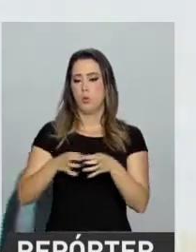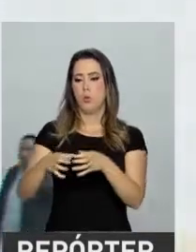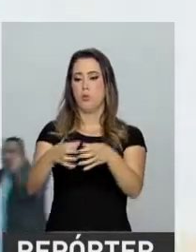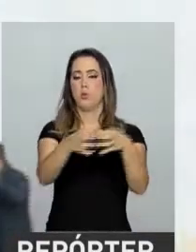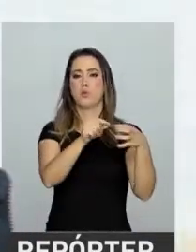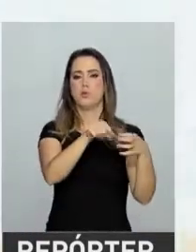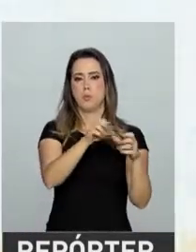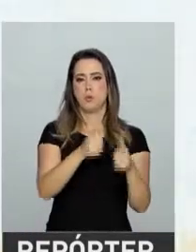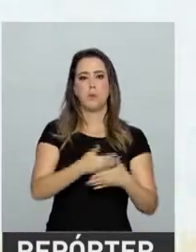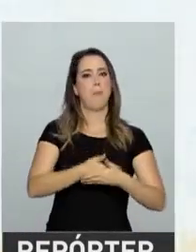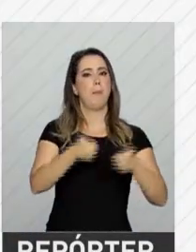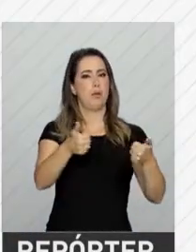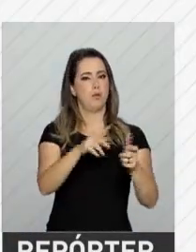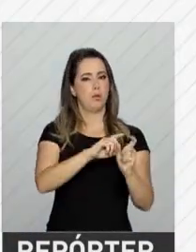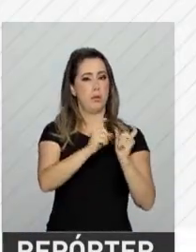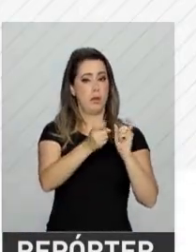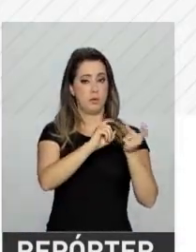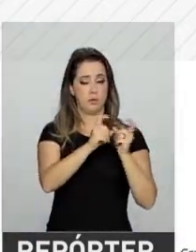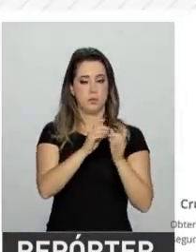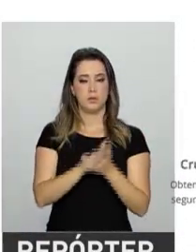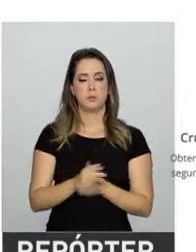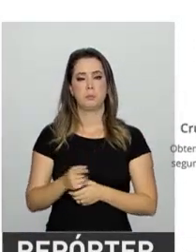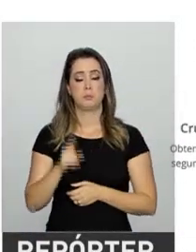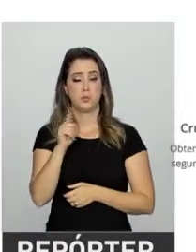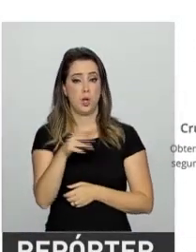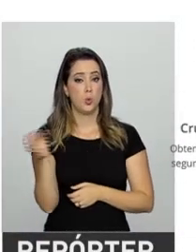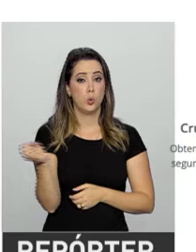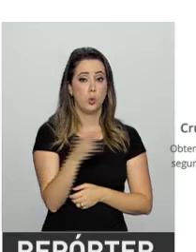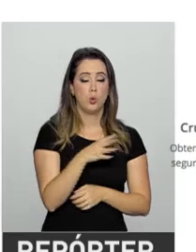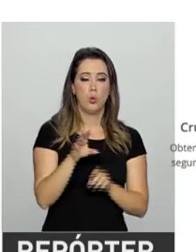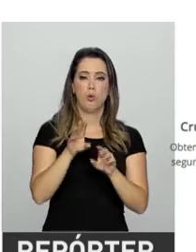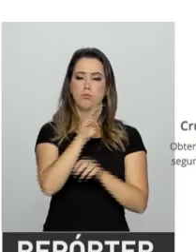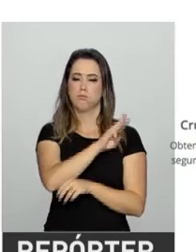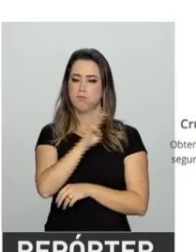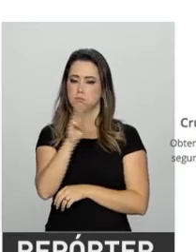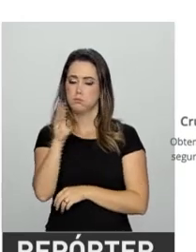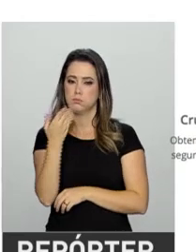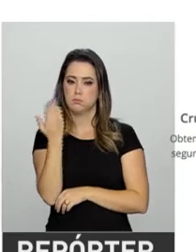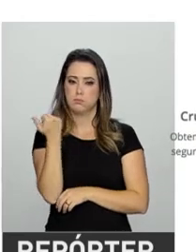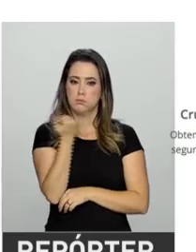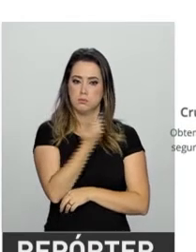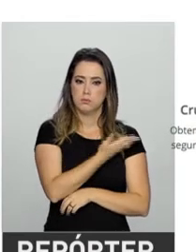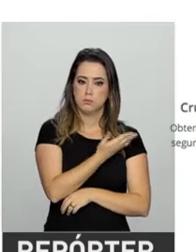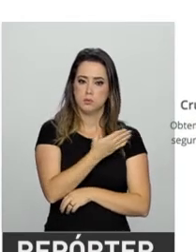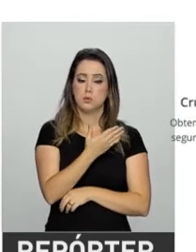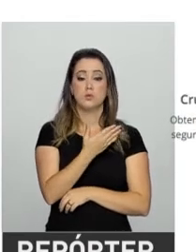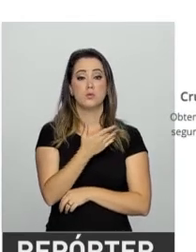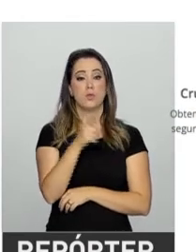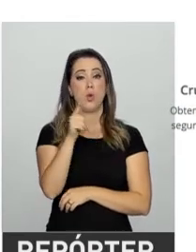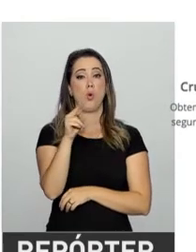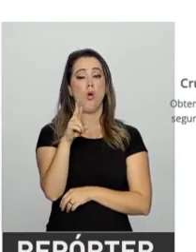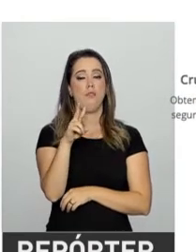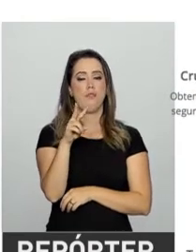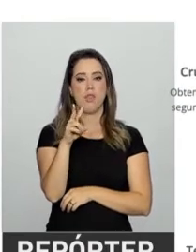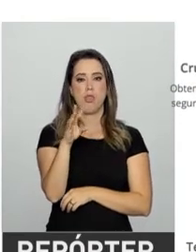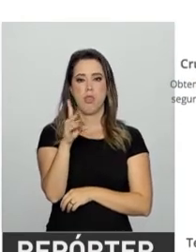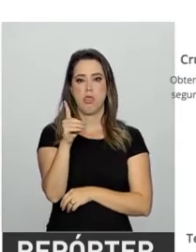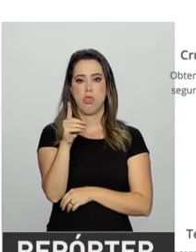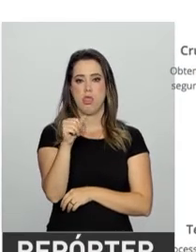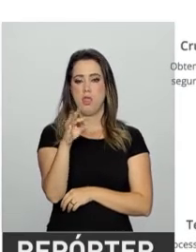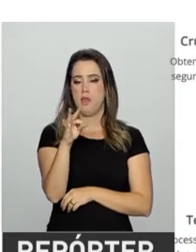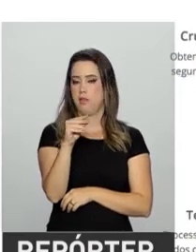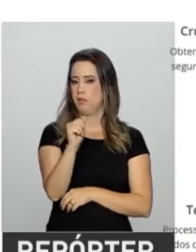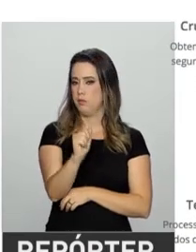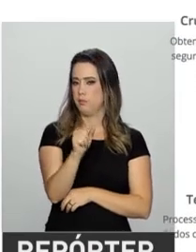eficiência dos serviços é a plataforma de análise de dados do google ano federal chamada de gove data para o